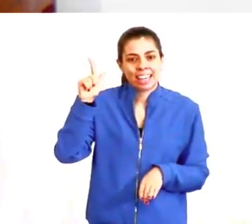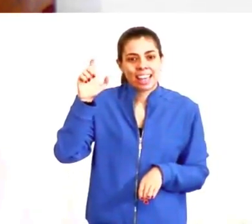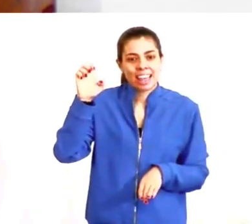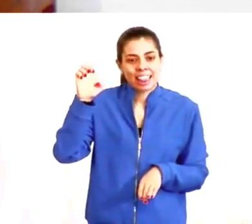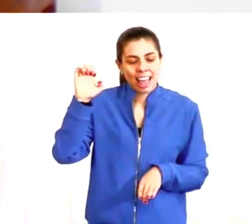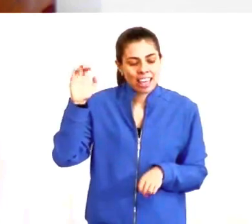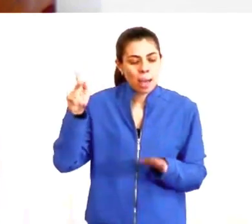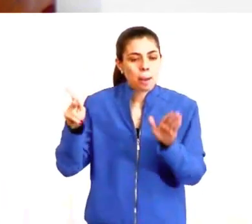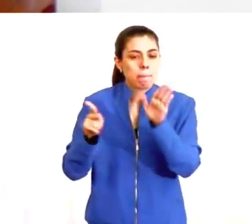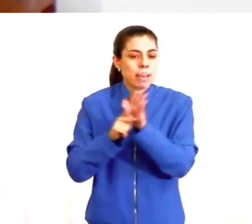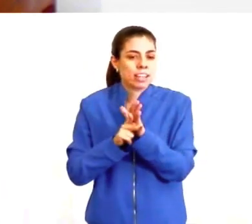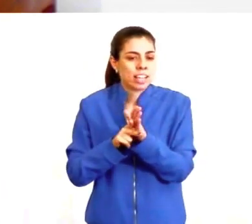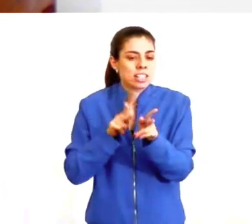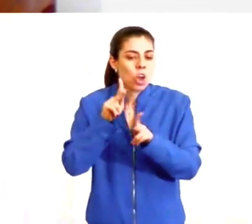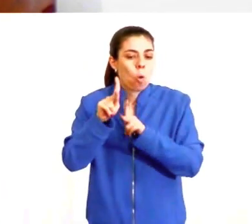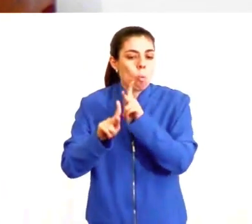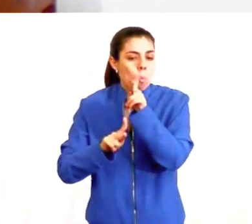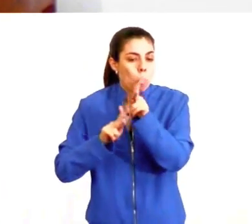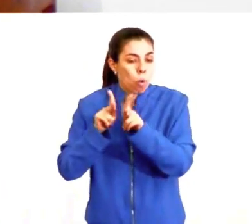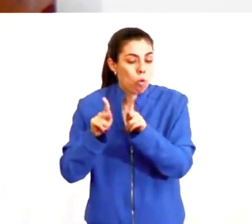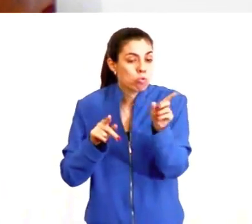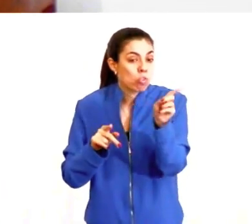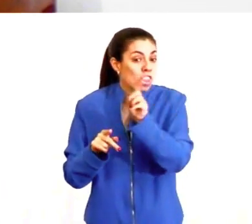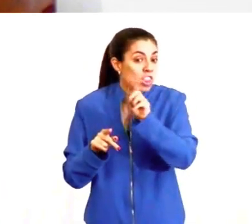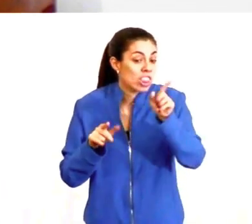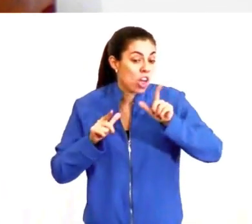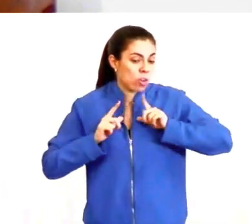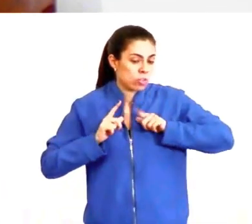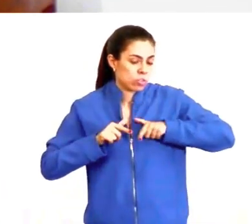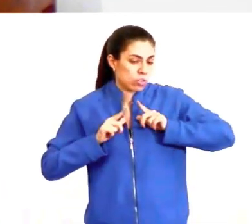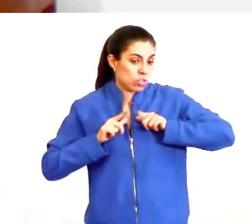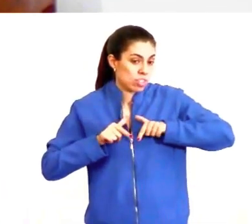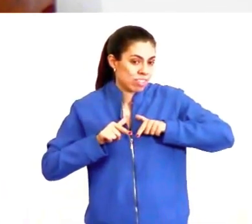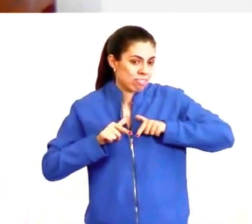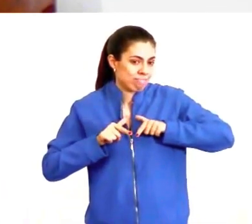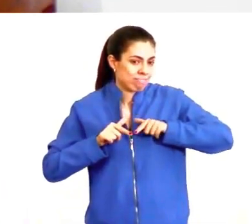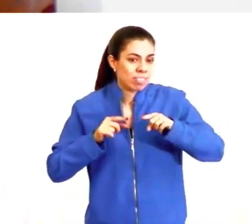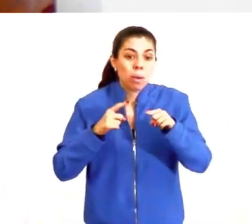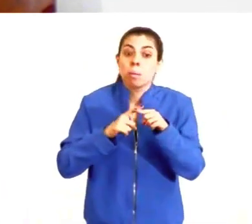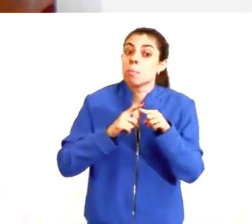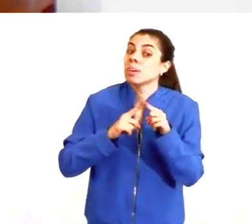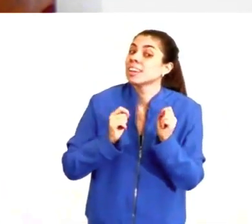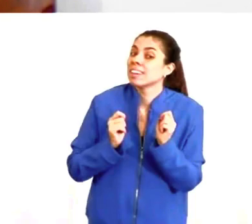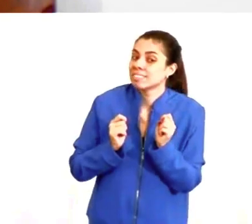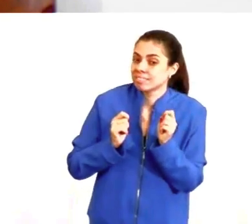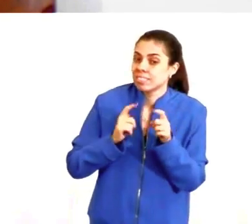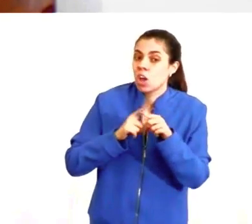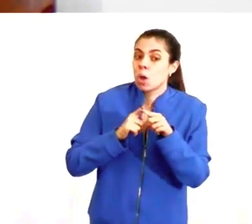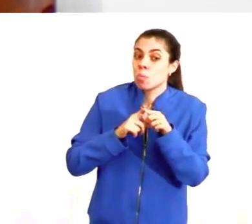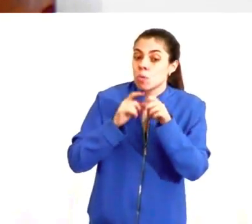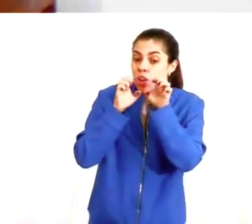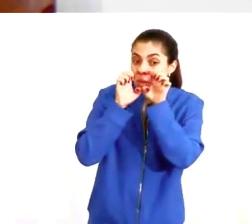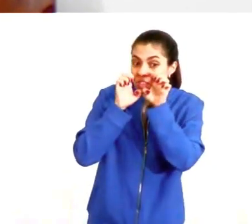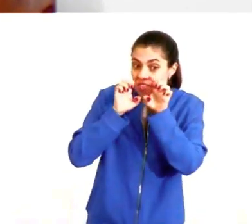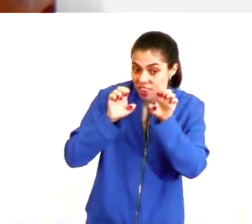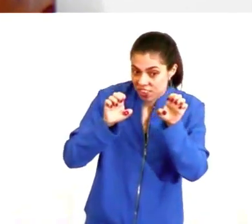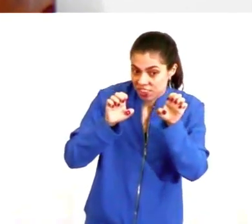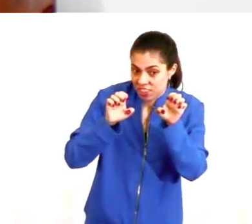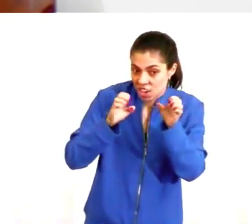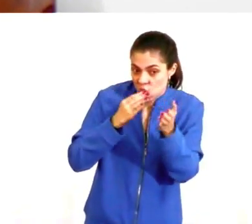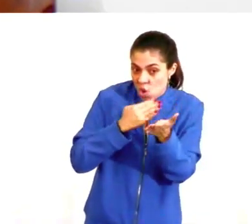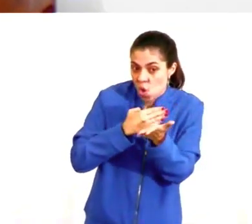plano, sair de Jerusalém, sair dos muros de Jerusalém, avançar para um